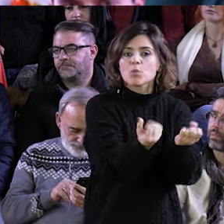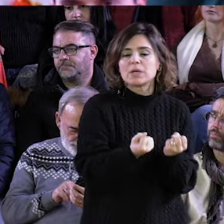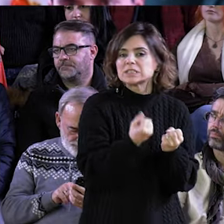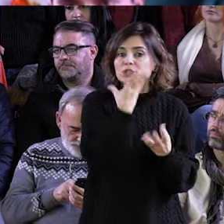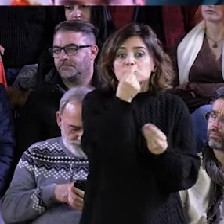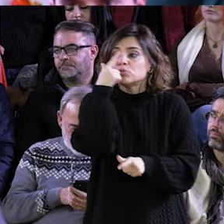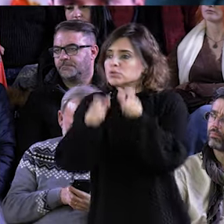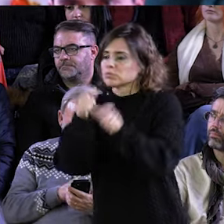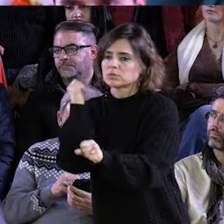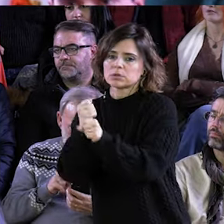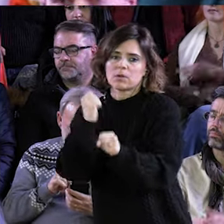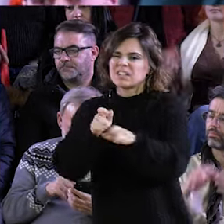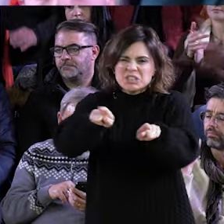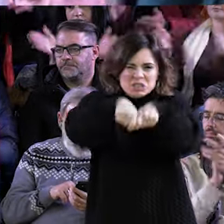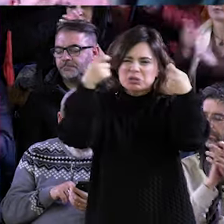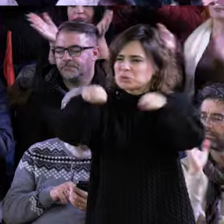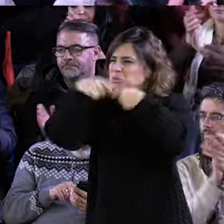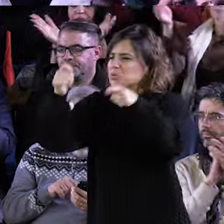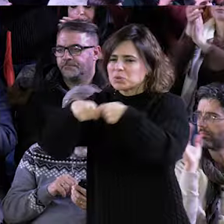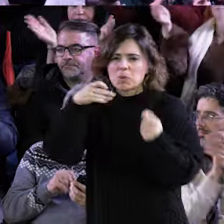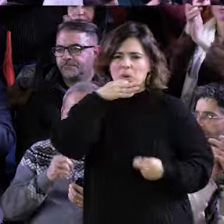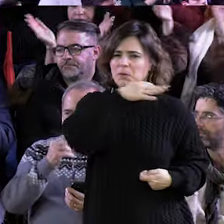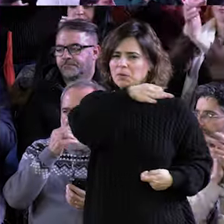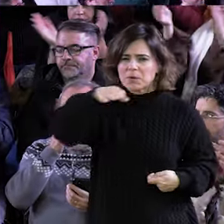equilíbrio orçamental de tantas, mas tantas famílias.